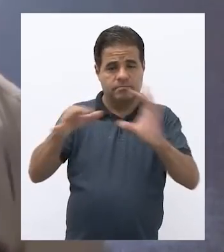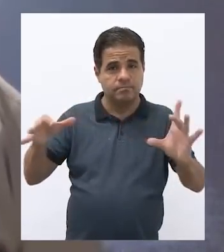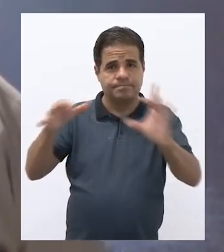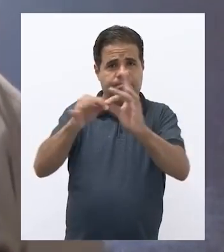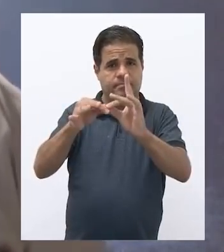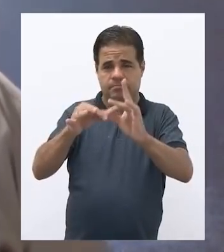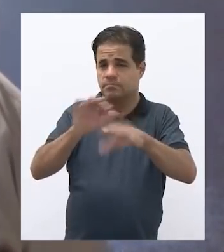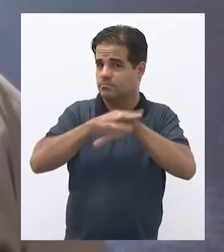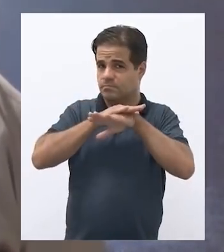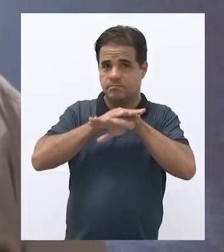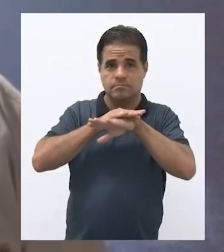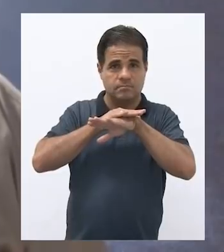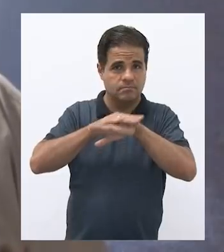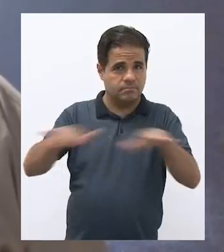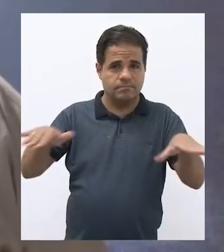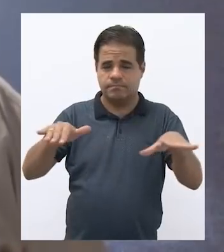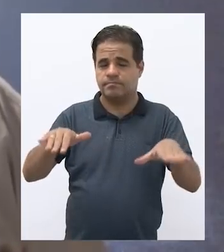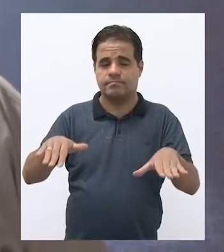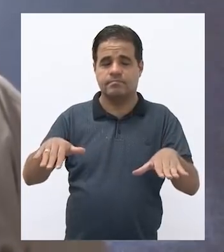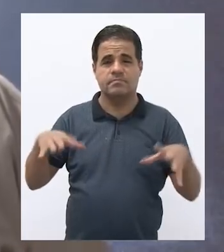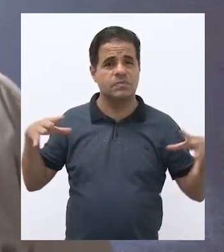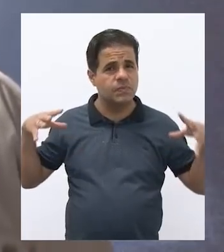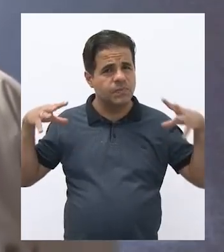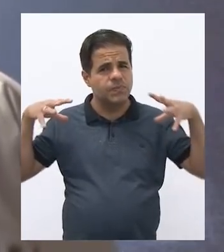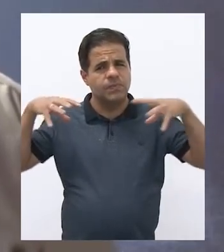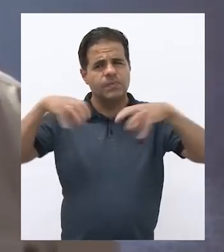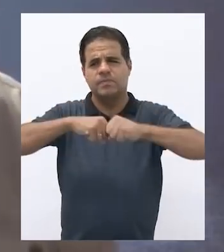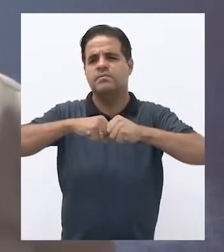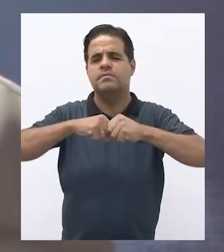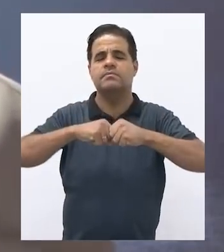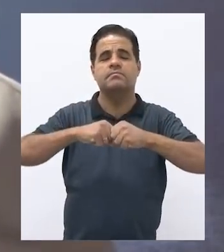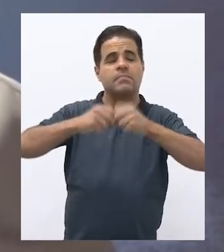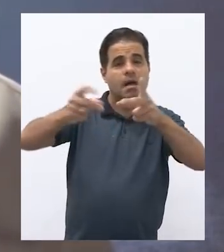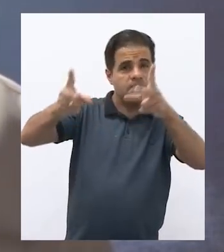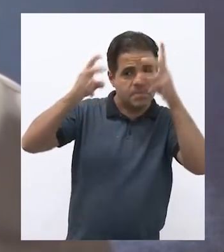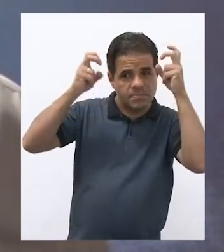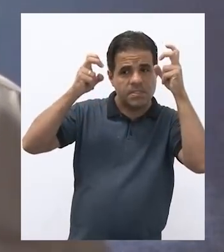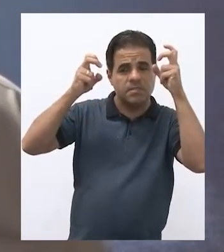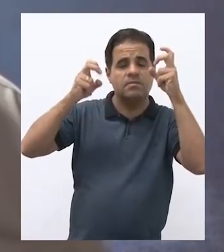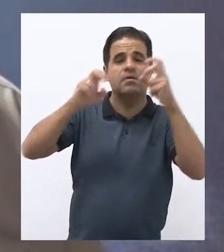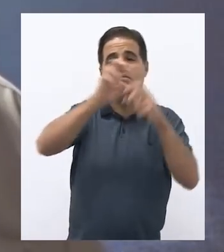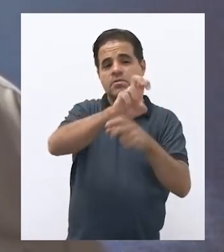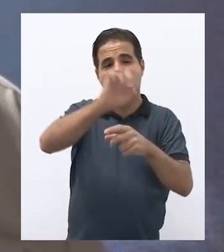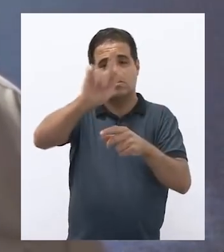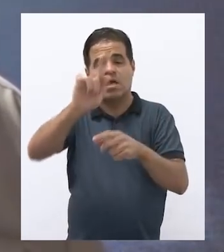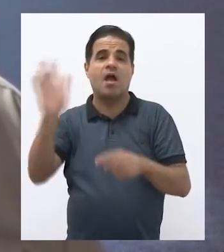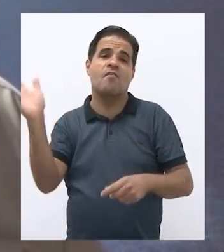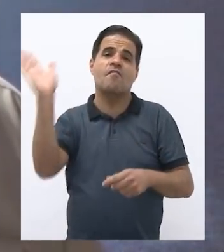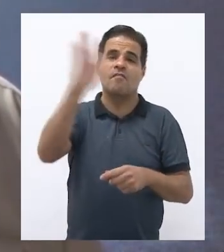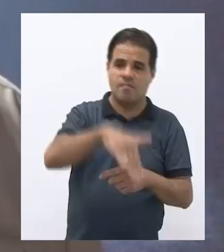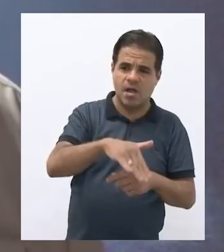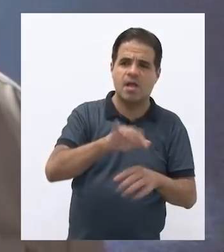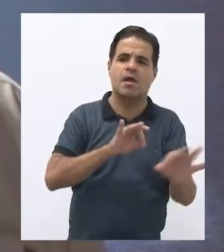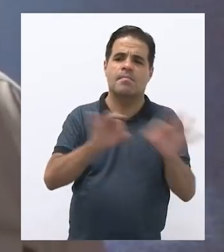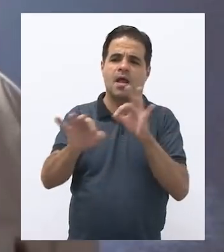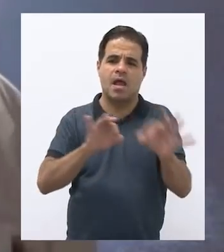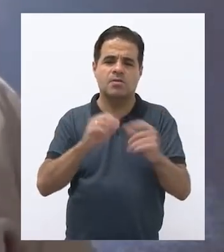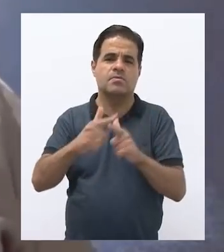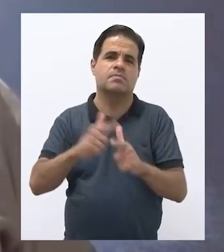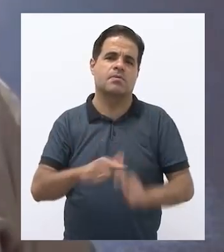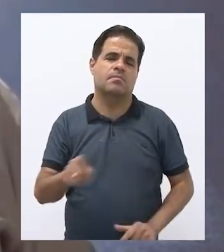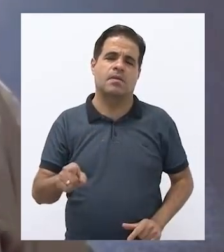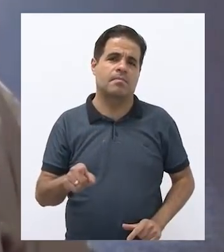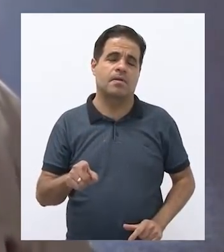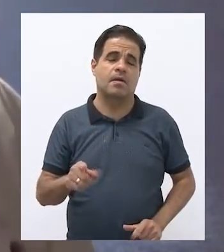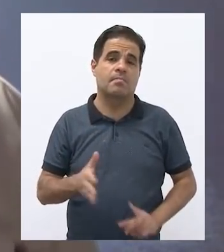e acabar com essas zonas escuras. A perspectiva é que o 5G venha para também resolver isso.